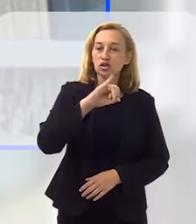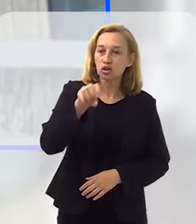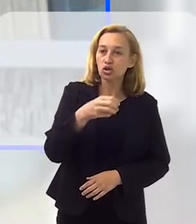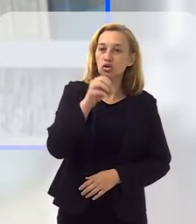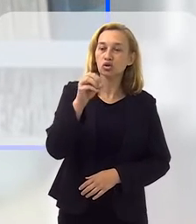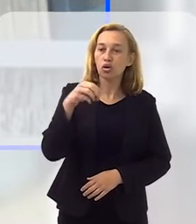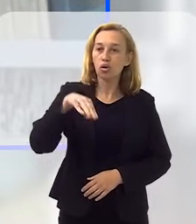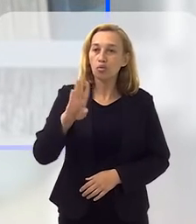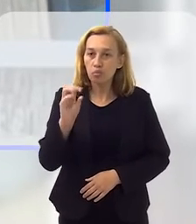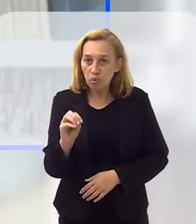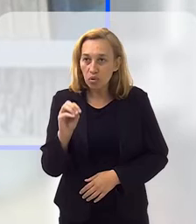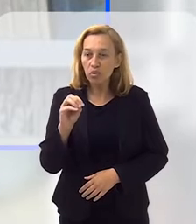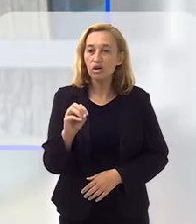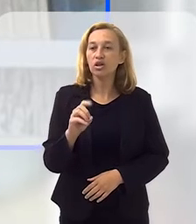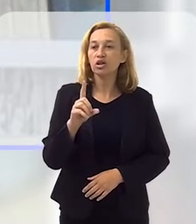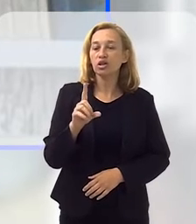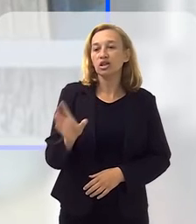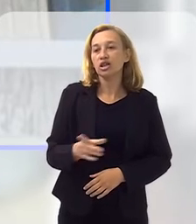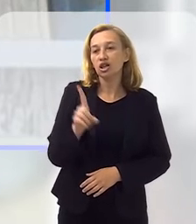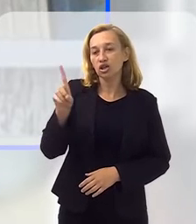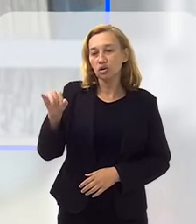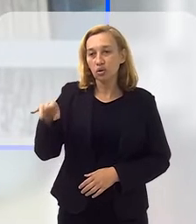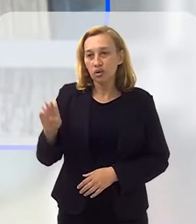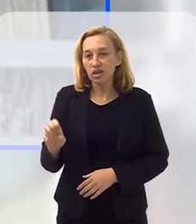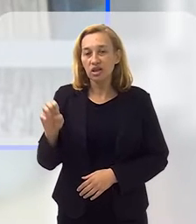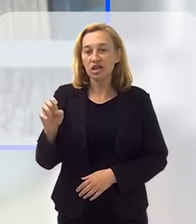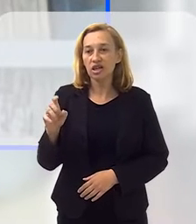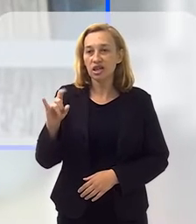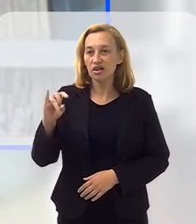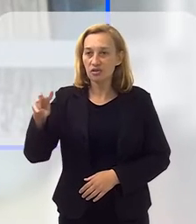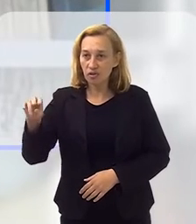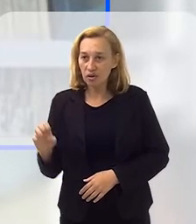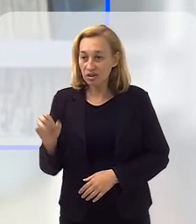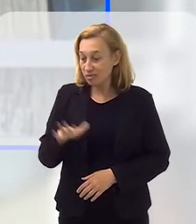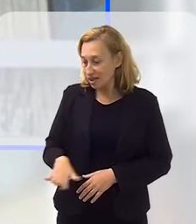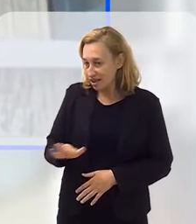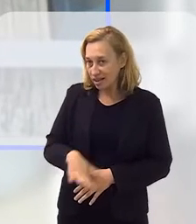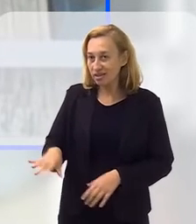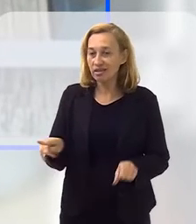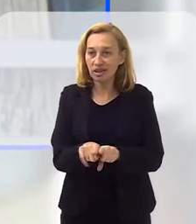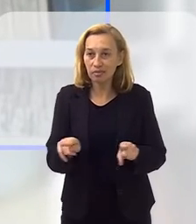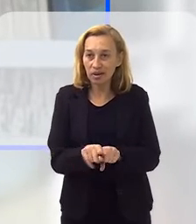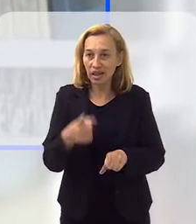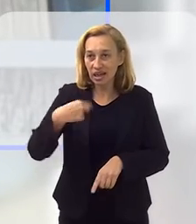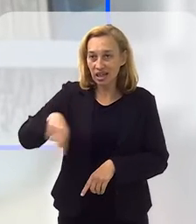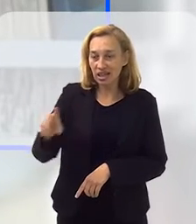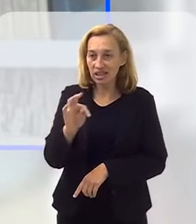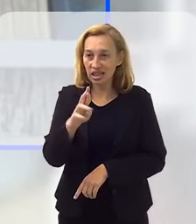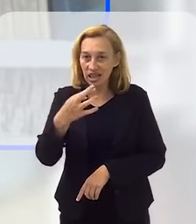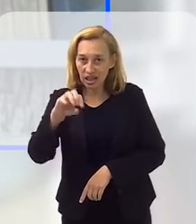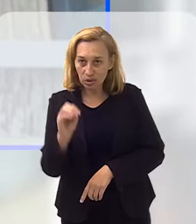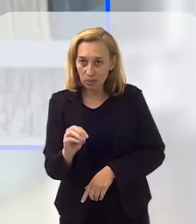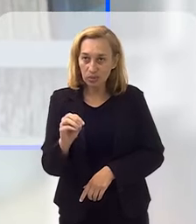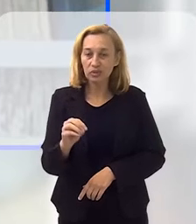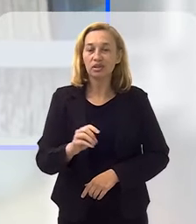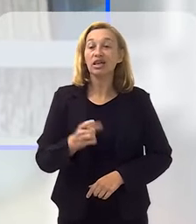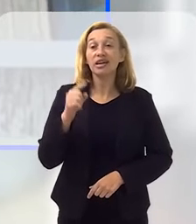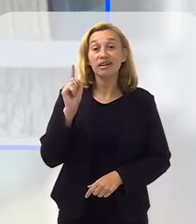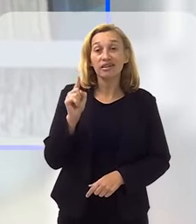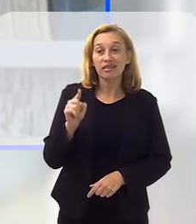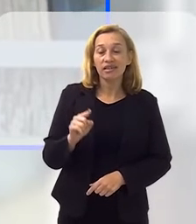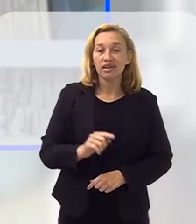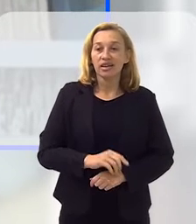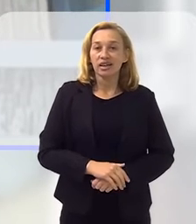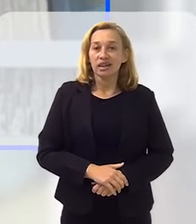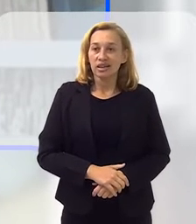de Jongo, e Dona Ivone, muito pequena também, acaba indo para o internato Orsina da Fonseca,